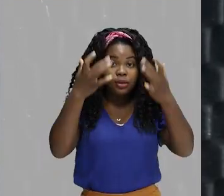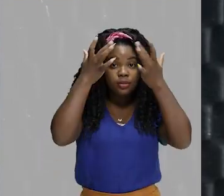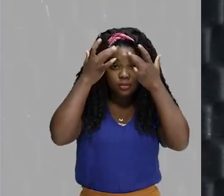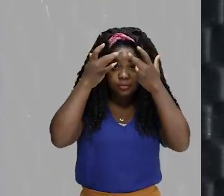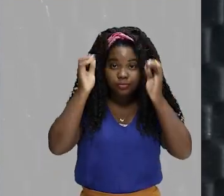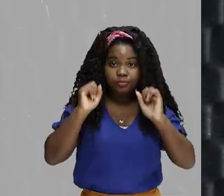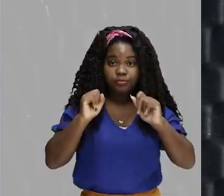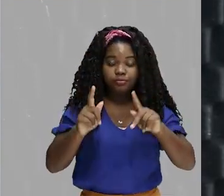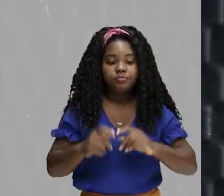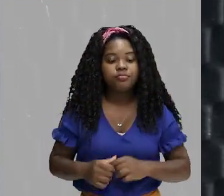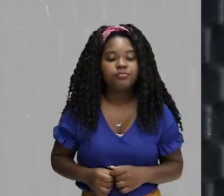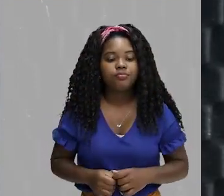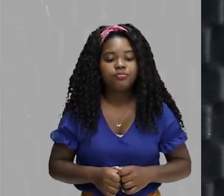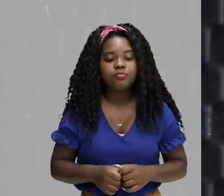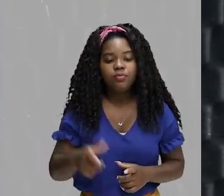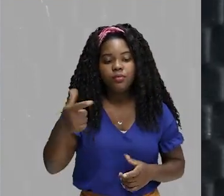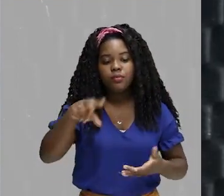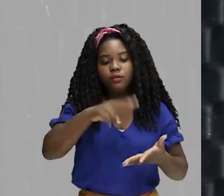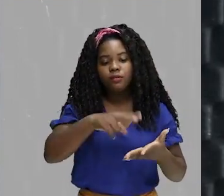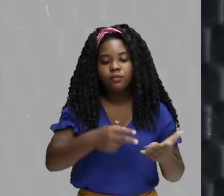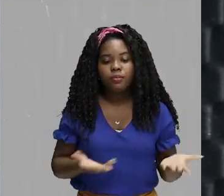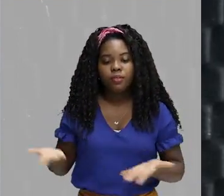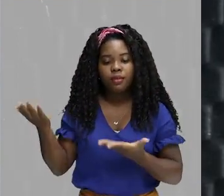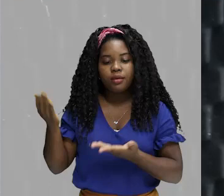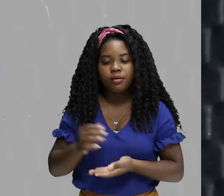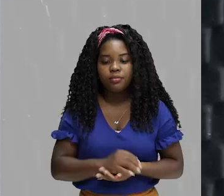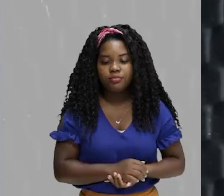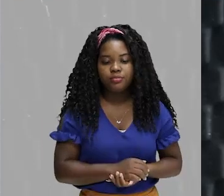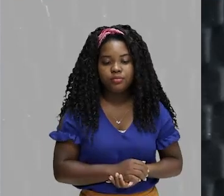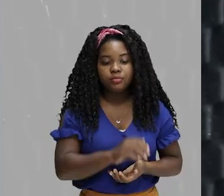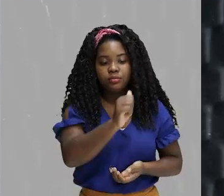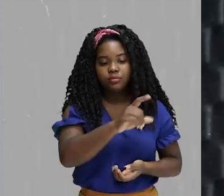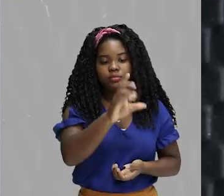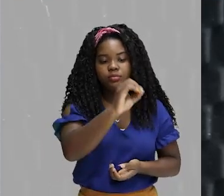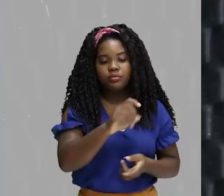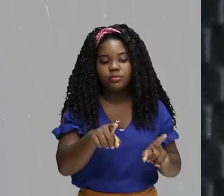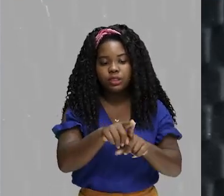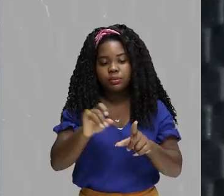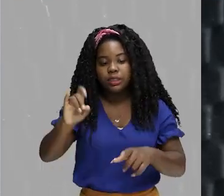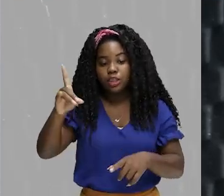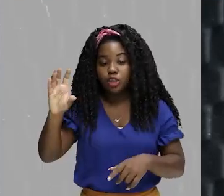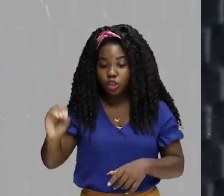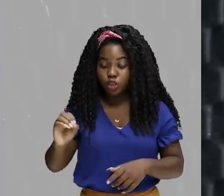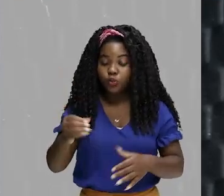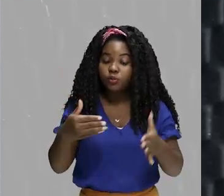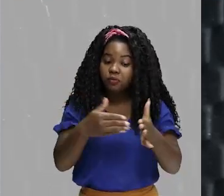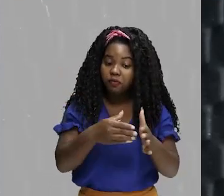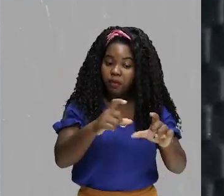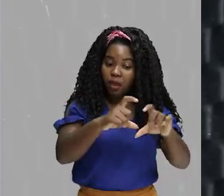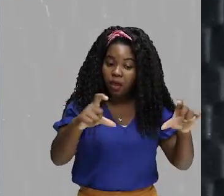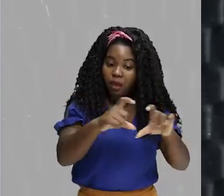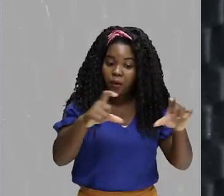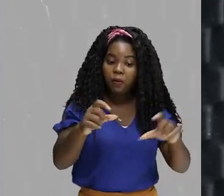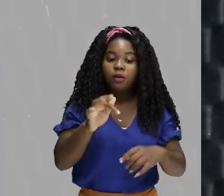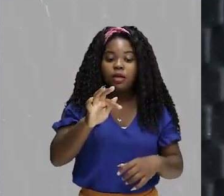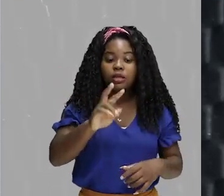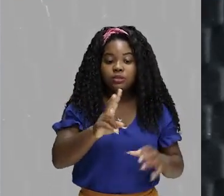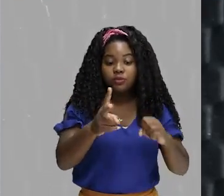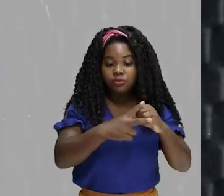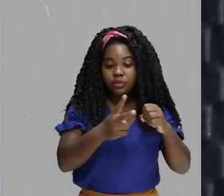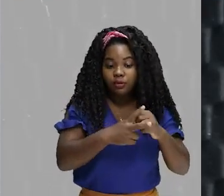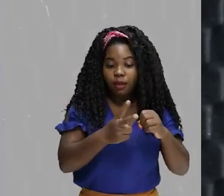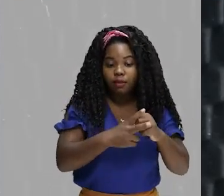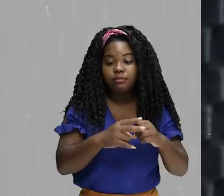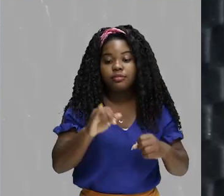recordar novamente esses particípios, são aquelas terminações ado e ido que são acrescentadas no final dos verbos regulares. Já